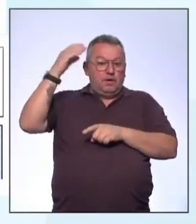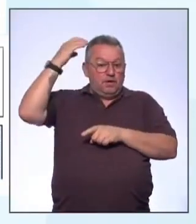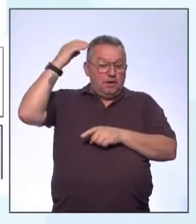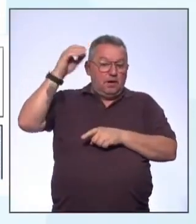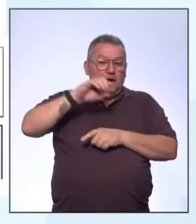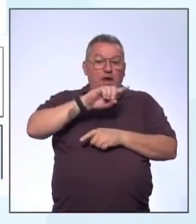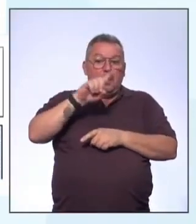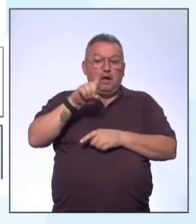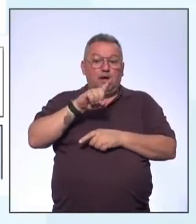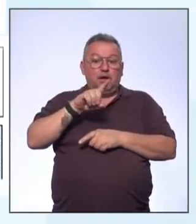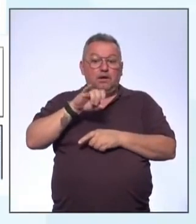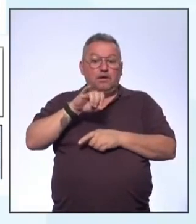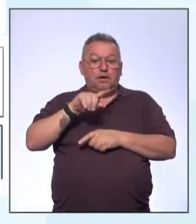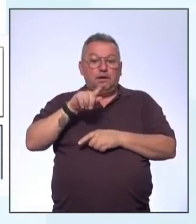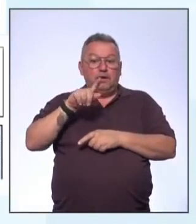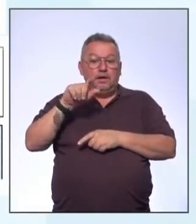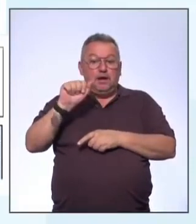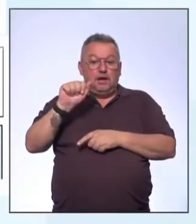Nzinga